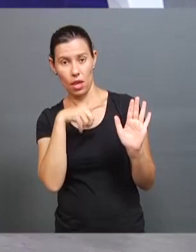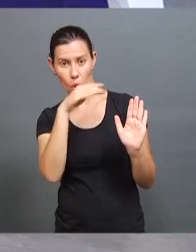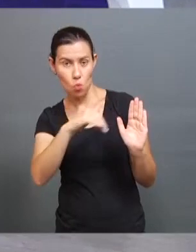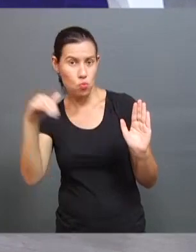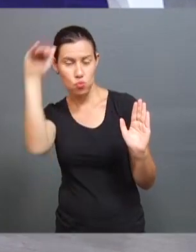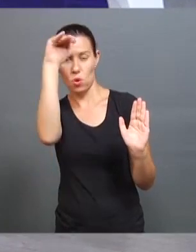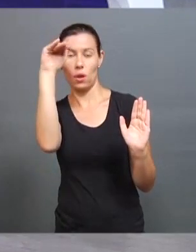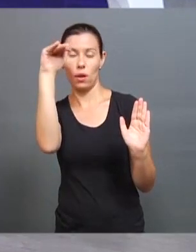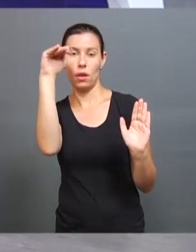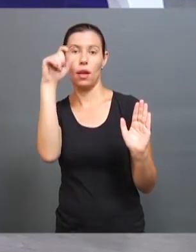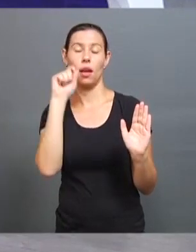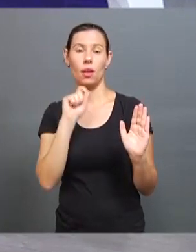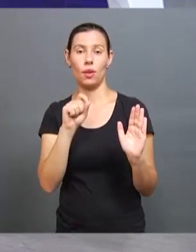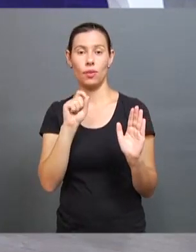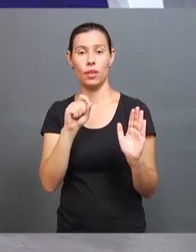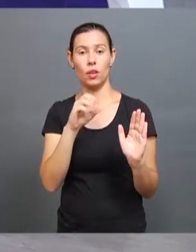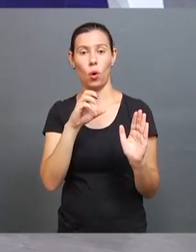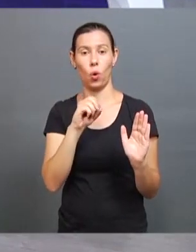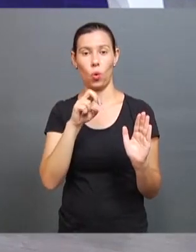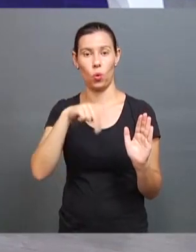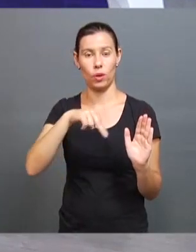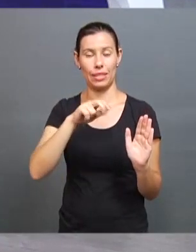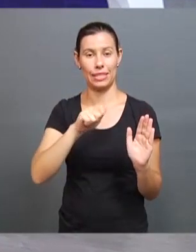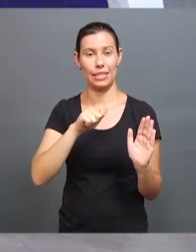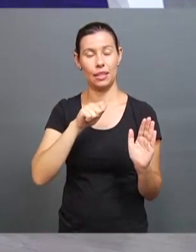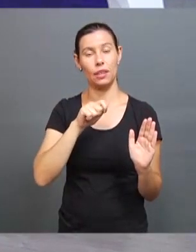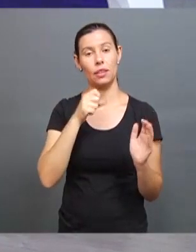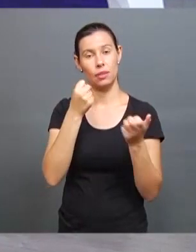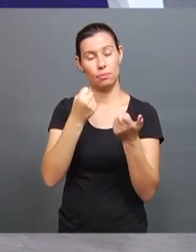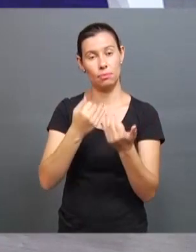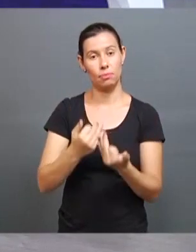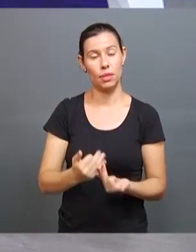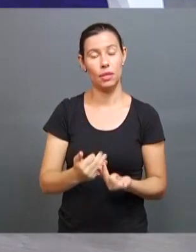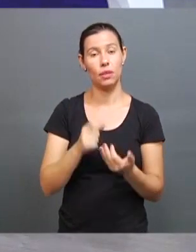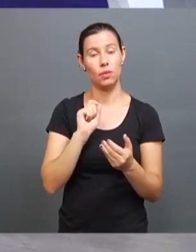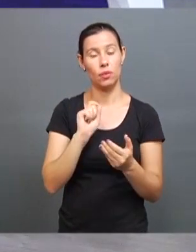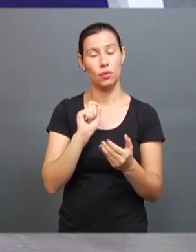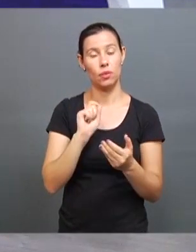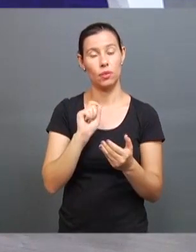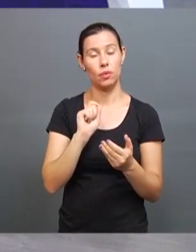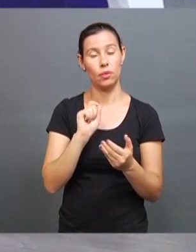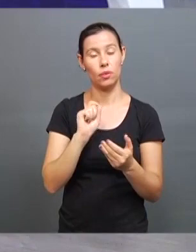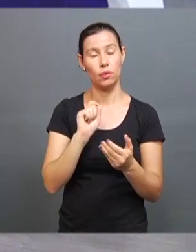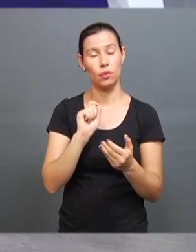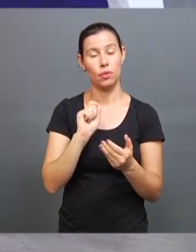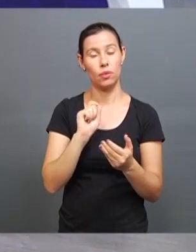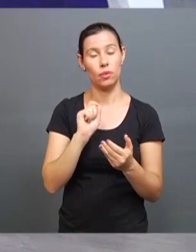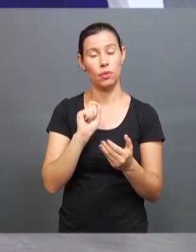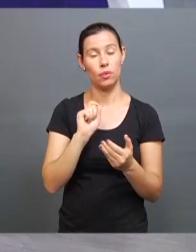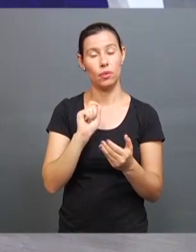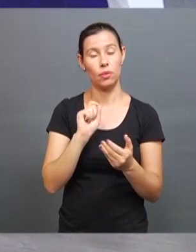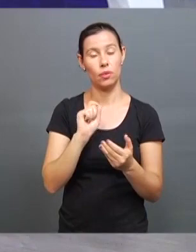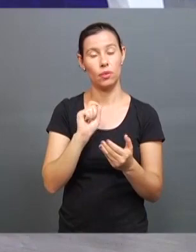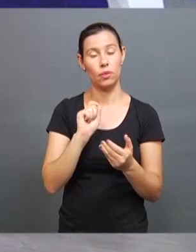já está inferindo, de acordo com o CONAR, essa propaganda ela vai ser excluída.